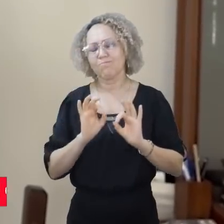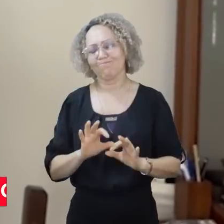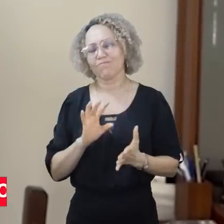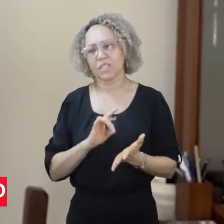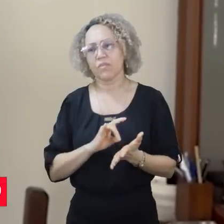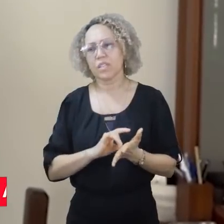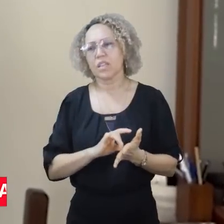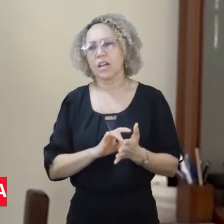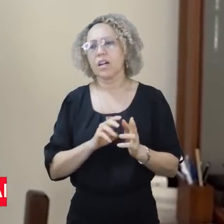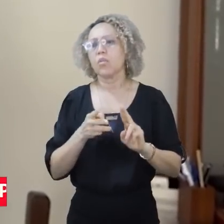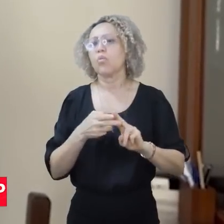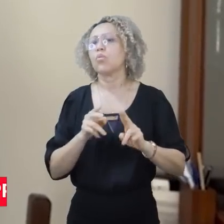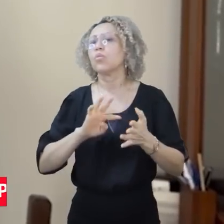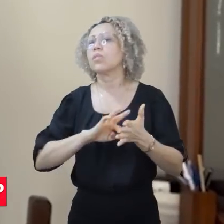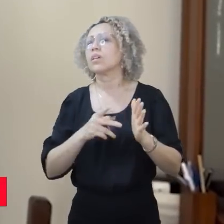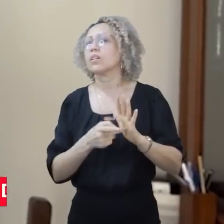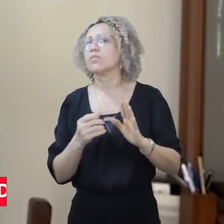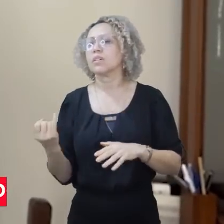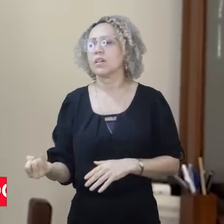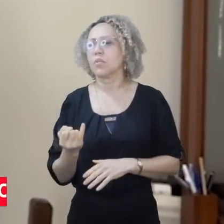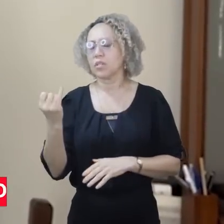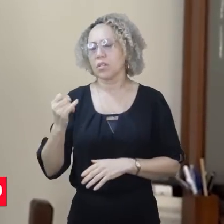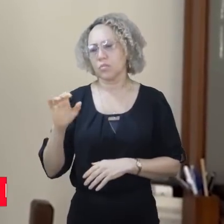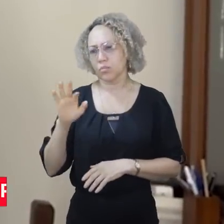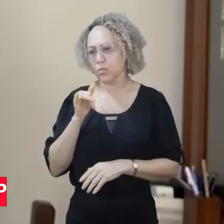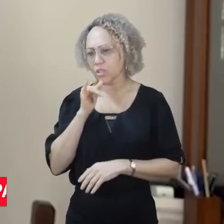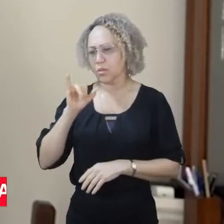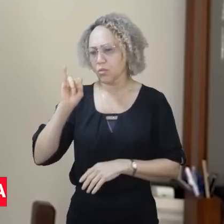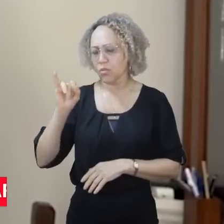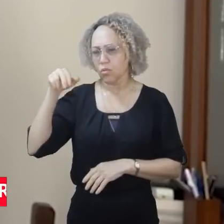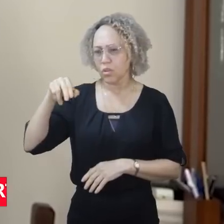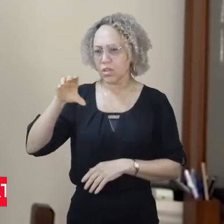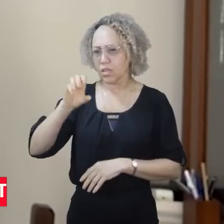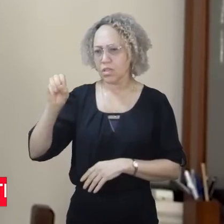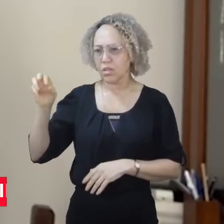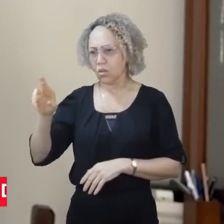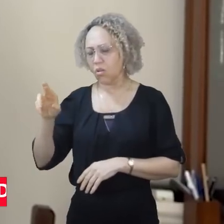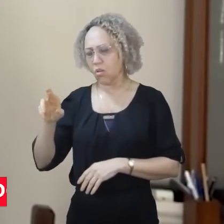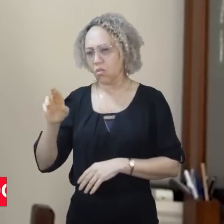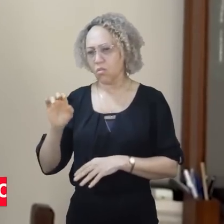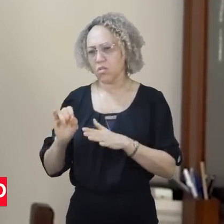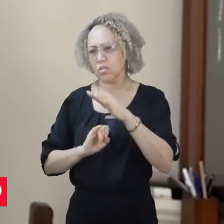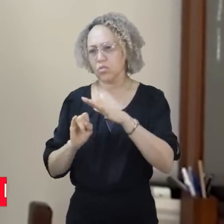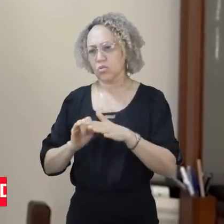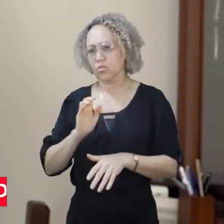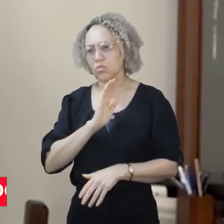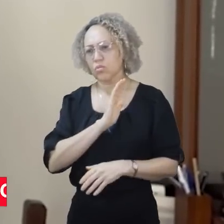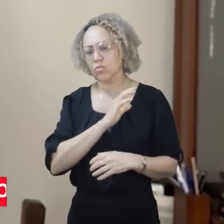o que significa o INCOR aqui em São Paulo, o Instituto Coração,